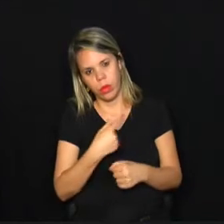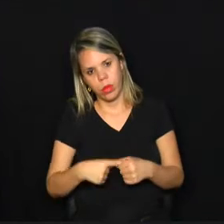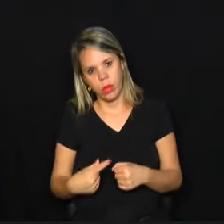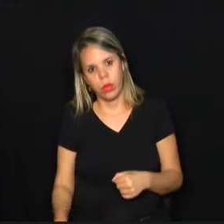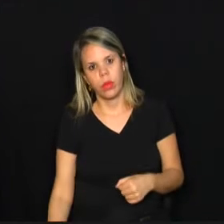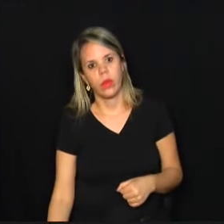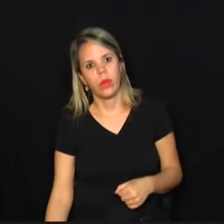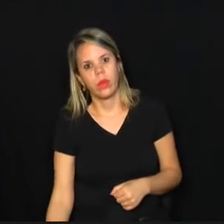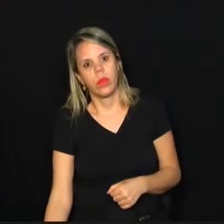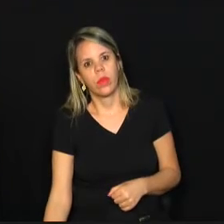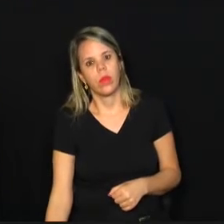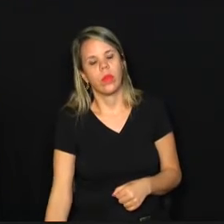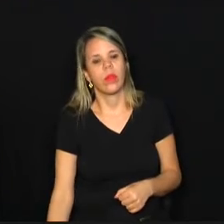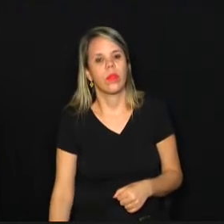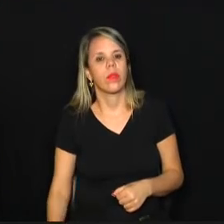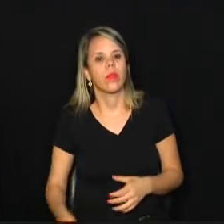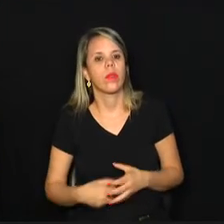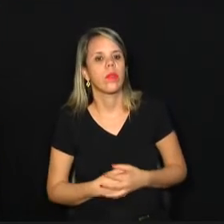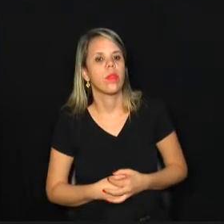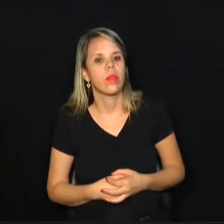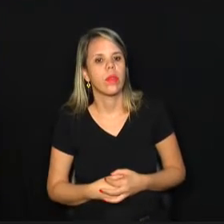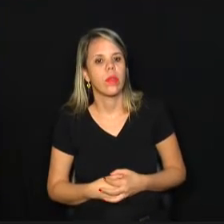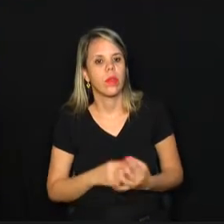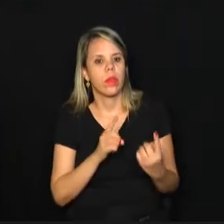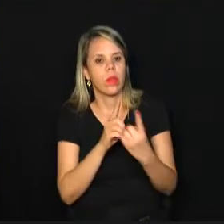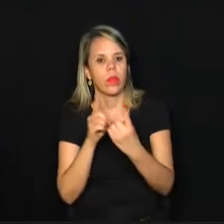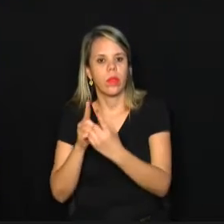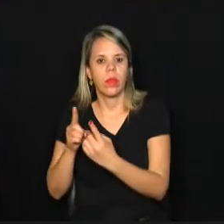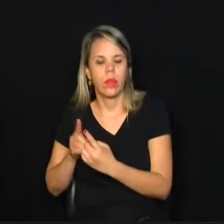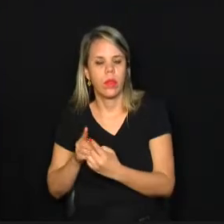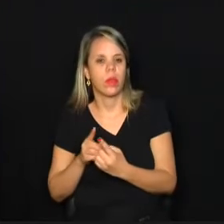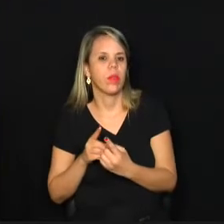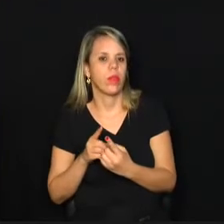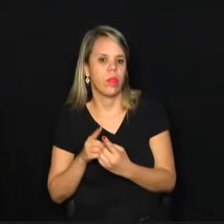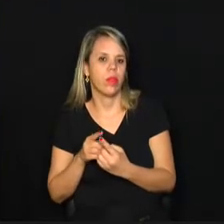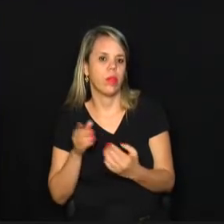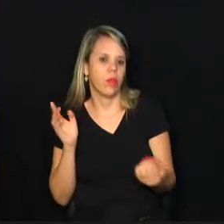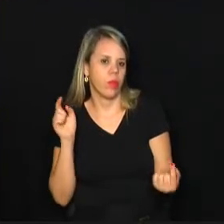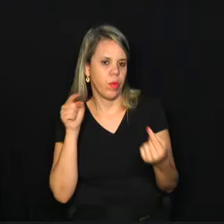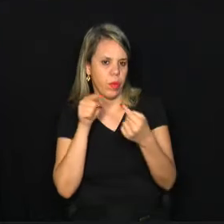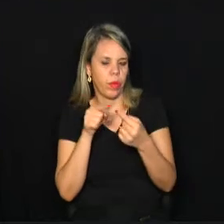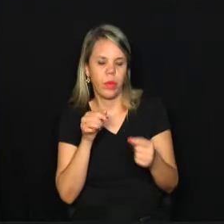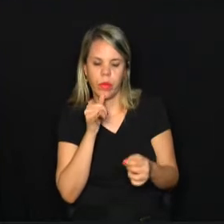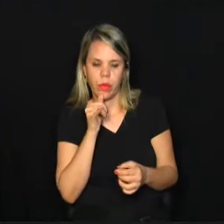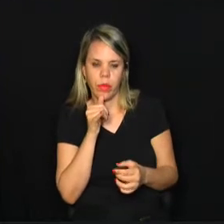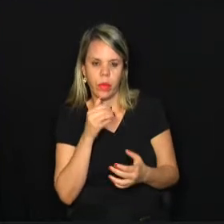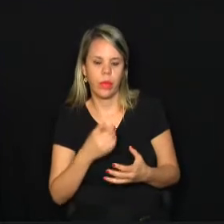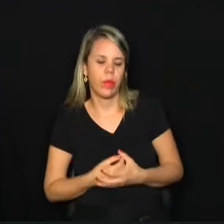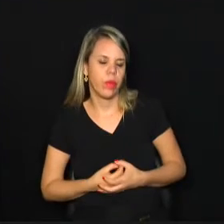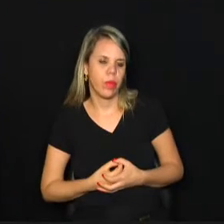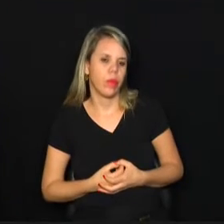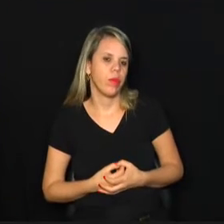municipal, para o atendimento direto, tendo em vista,